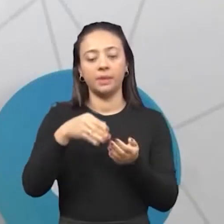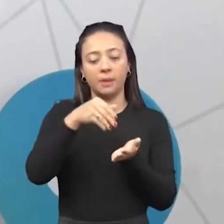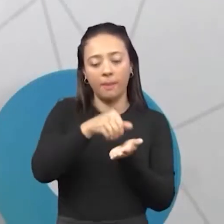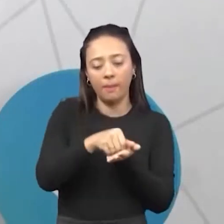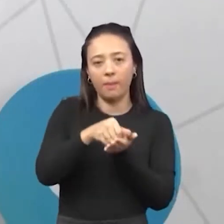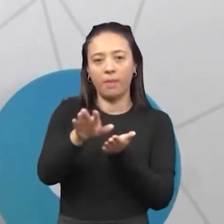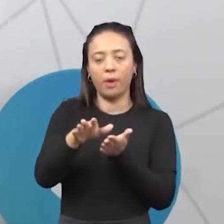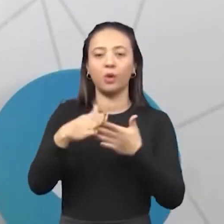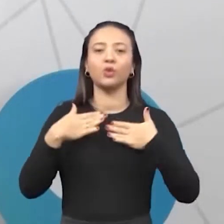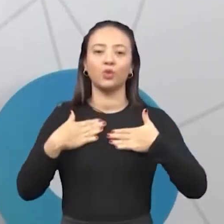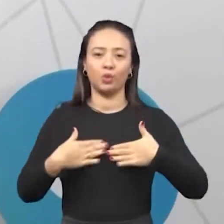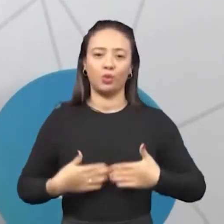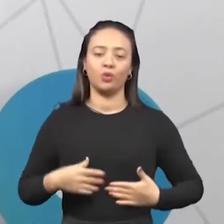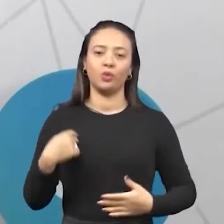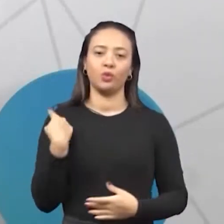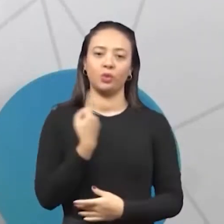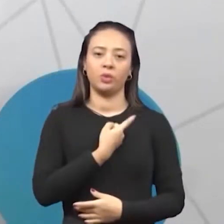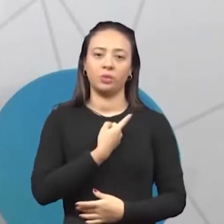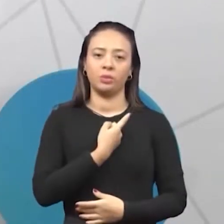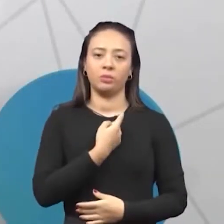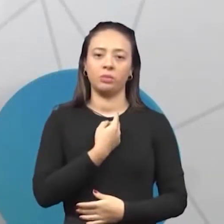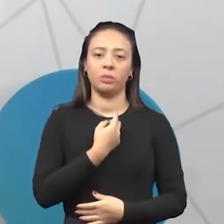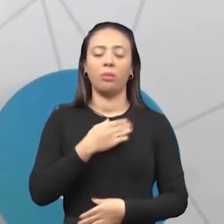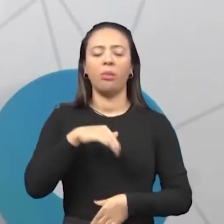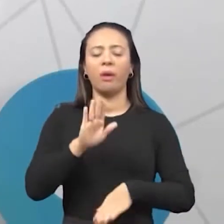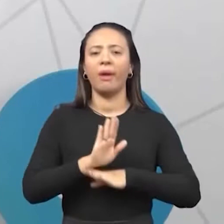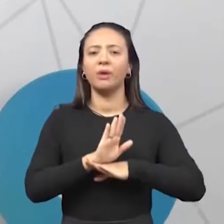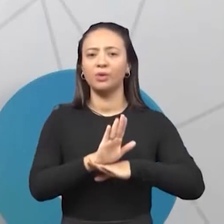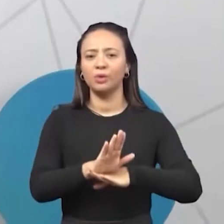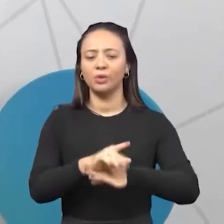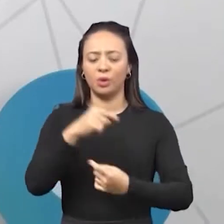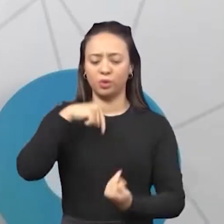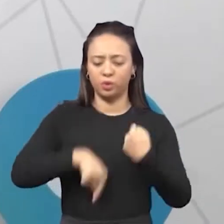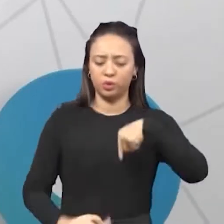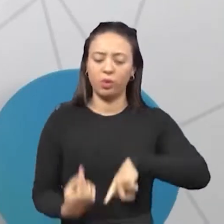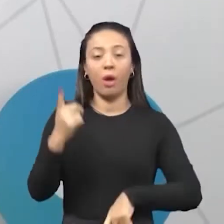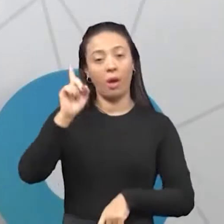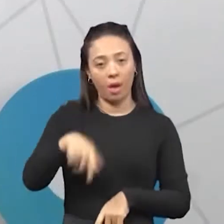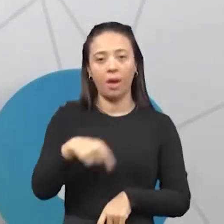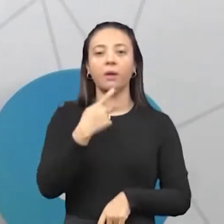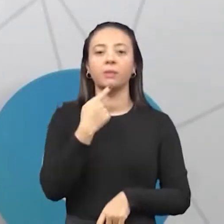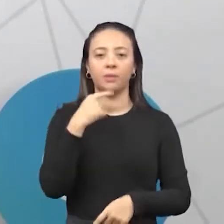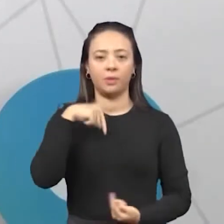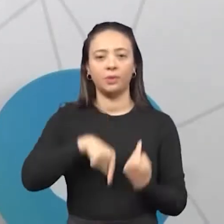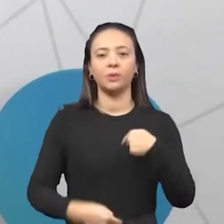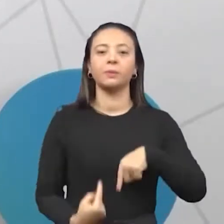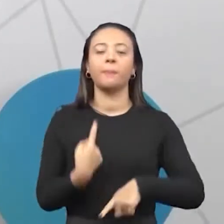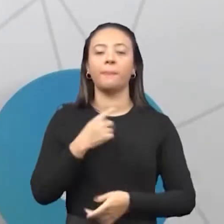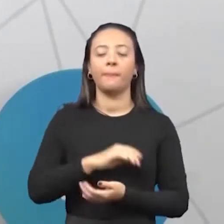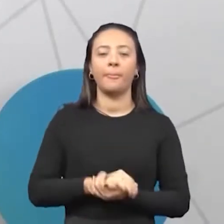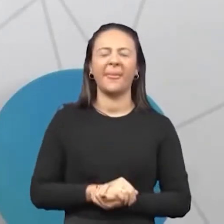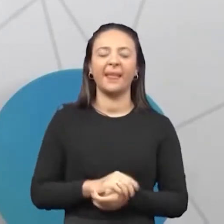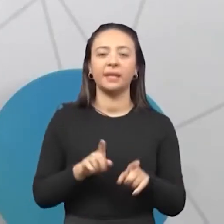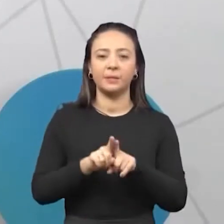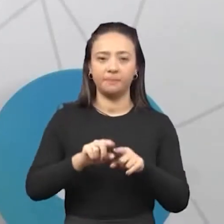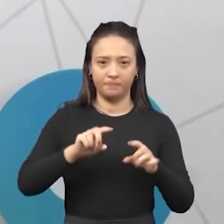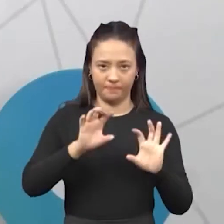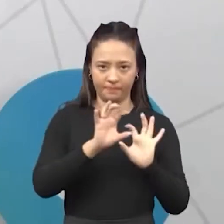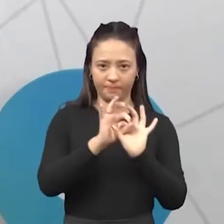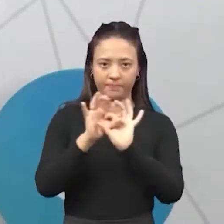do nosso corpo. E quem ajuda no transporte é o sistema circulatório. O sistema circulatório também está relacionado